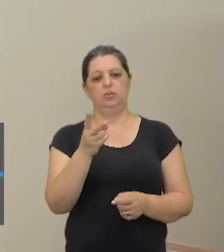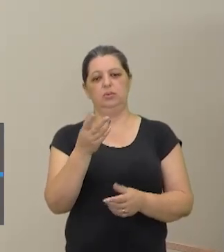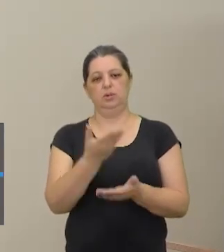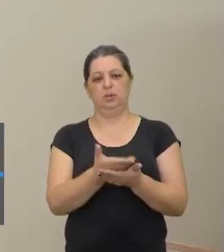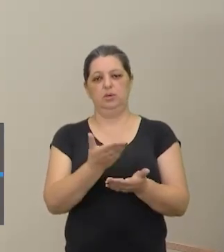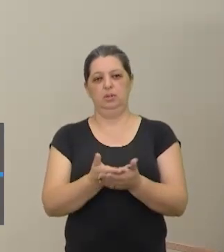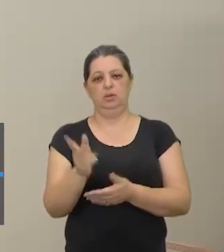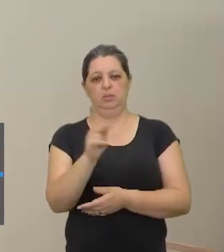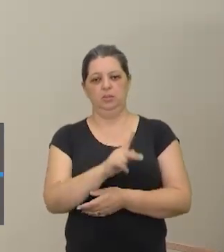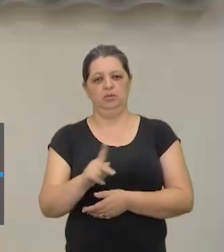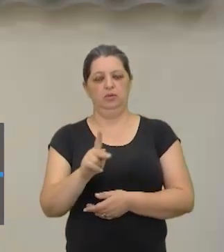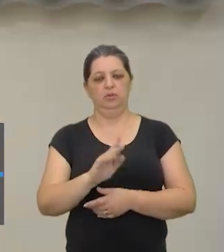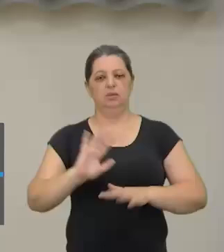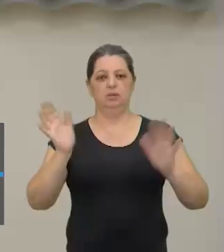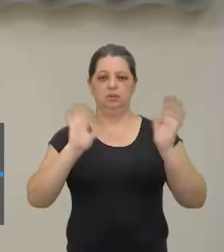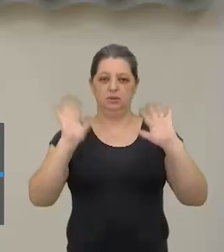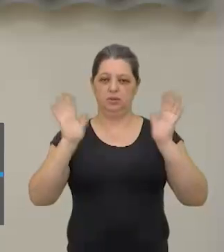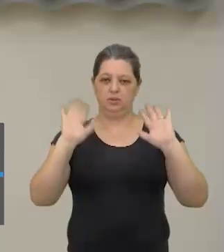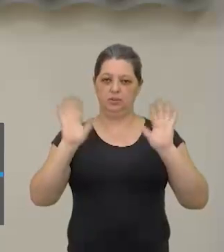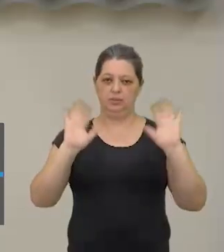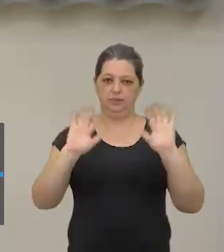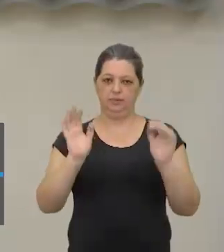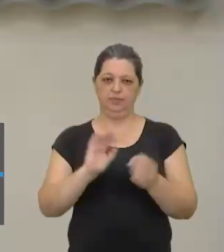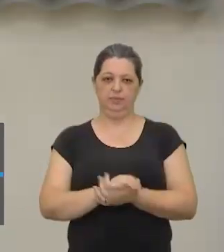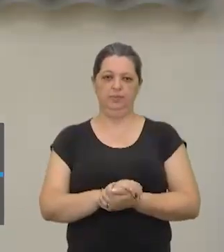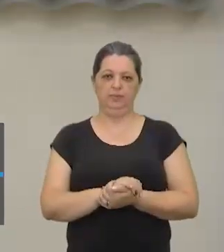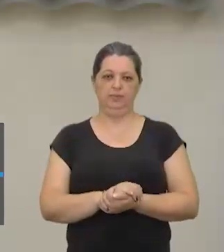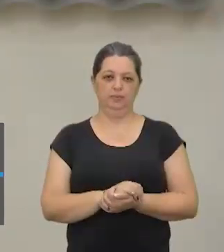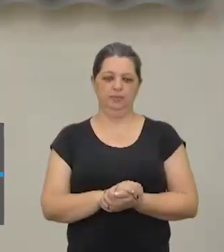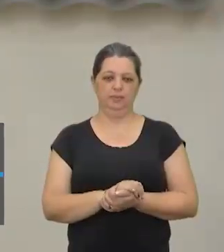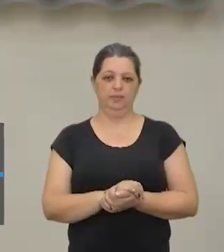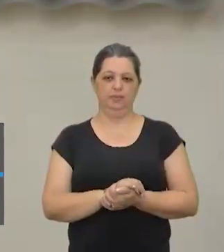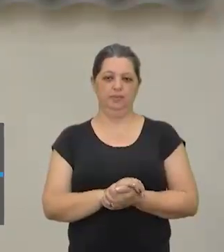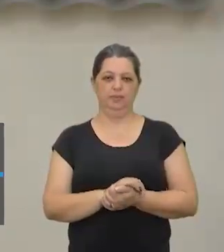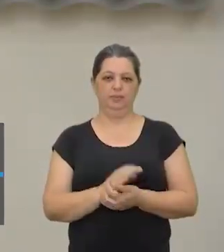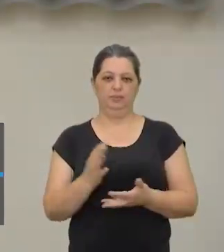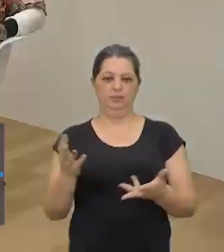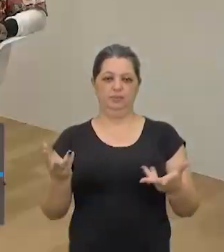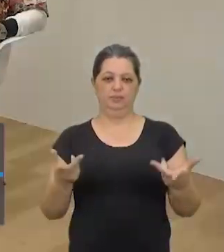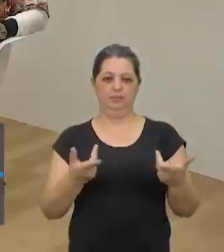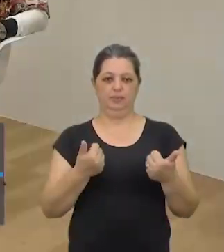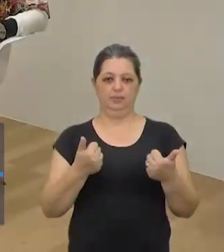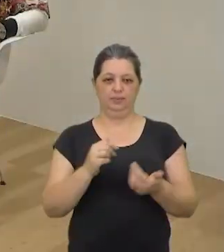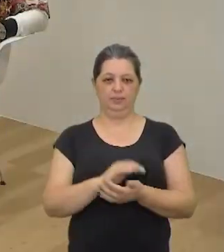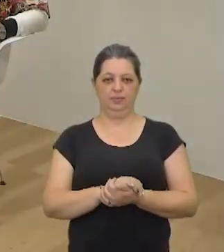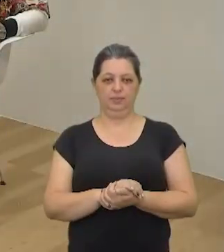semana que vem. Tchau, turma. Tchau, tchau, gente. Vocês são fenomenais.